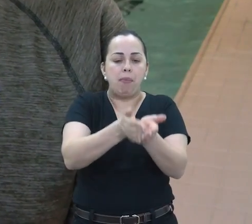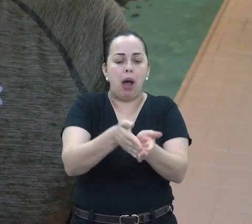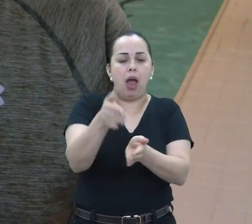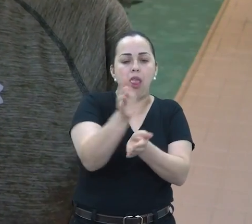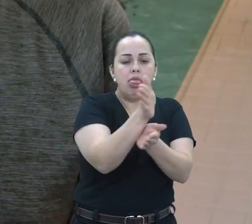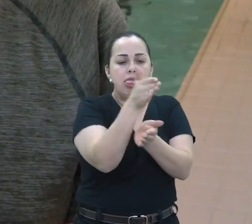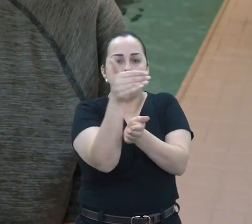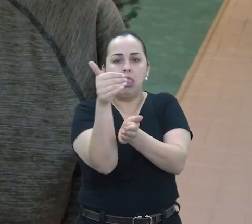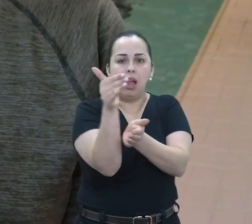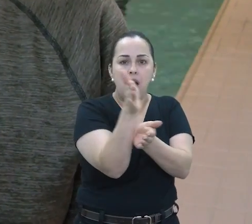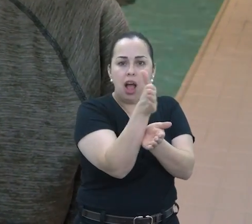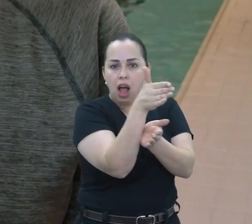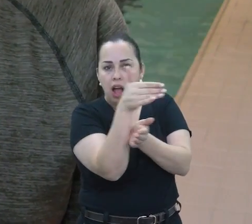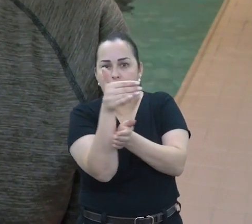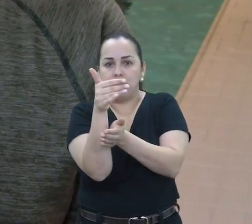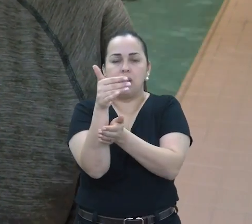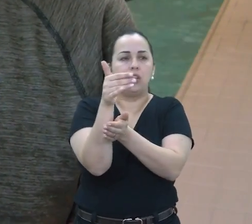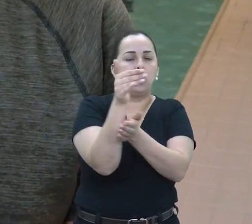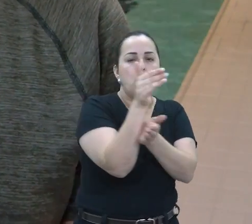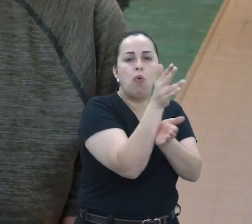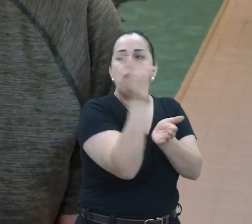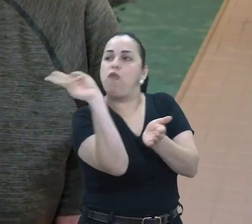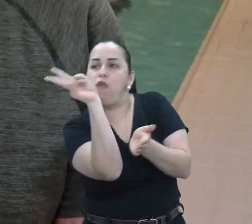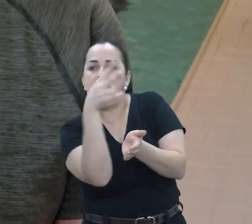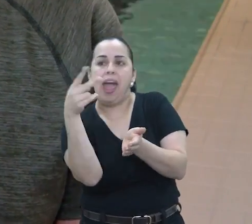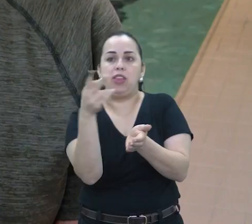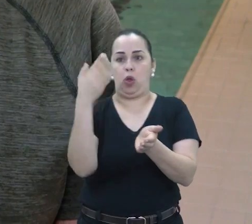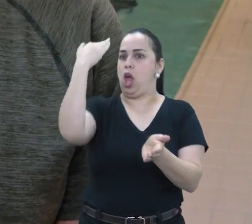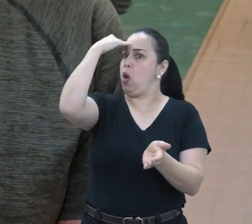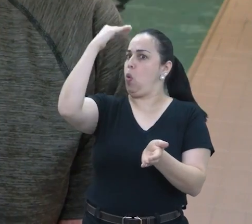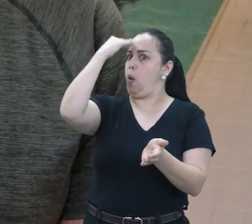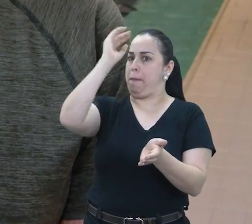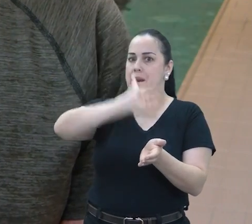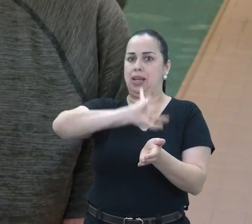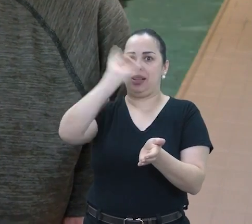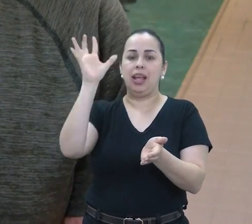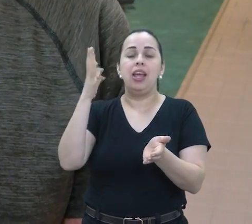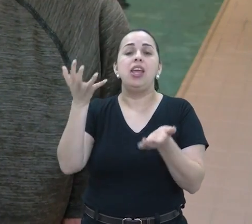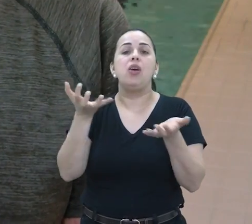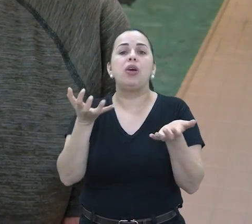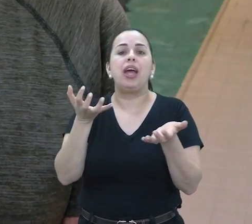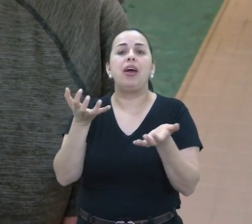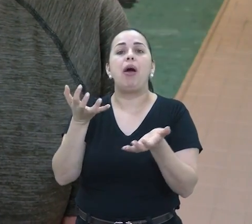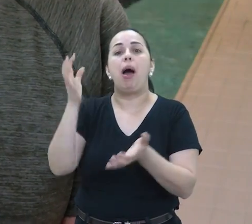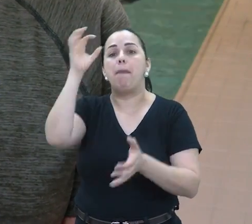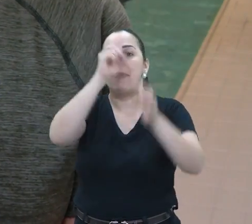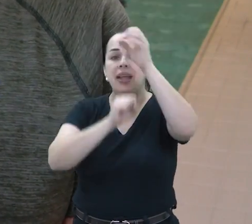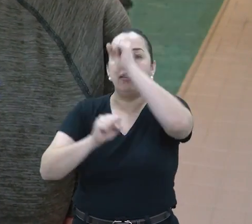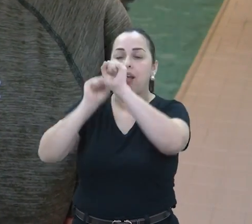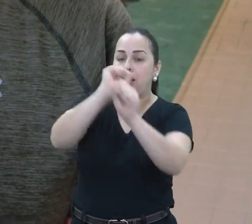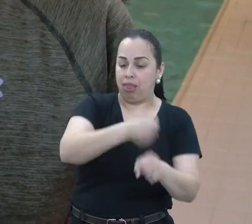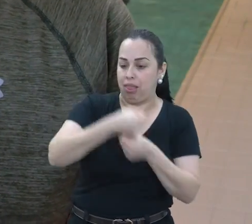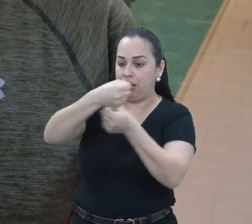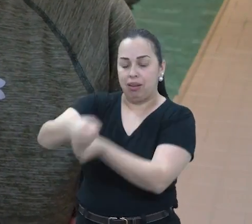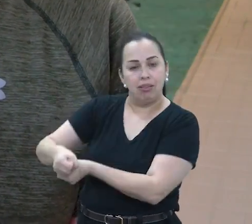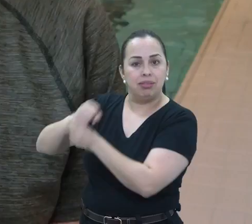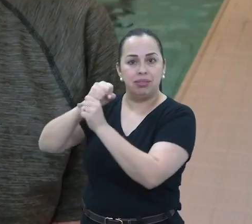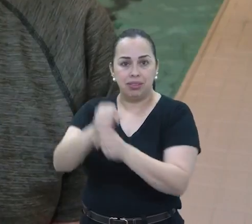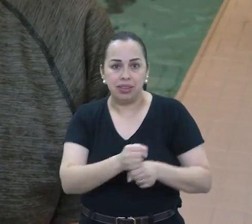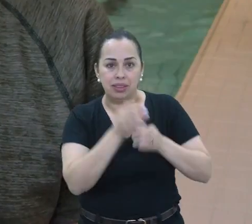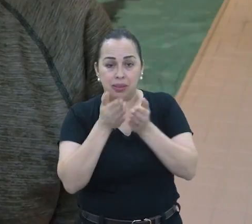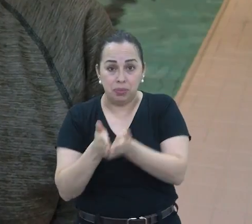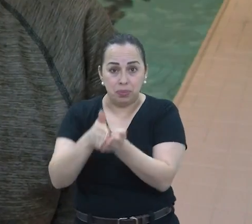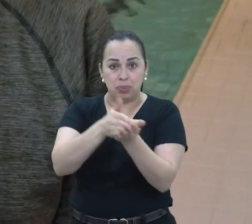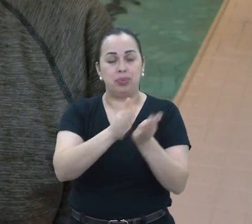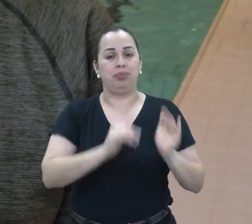sabe, então eu entendo bem de vela, como pegar o vento, como pegar. Então, eu estava com vontade de aprender kitesurf. Vamos